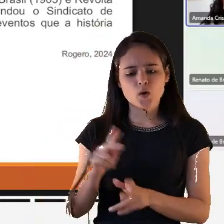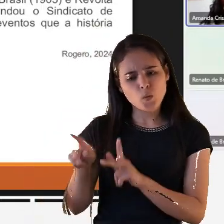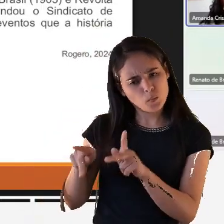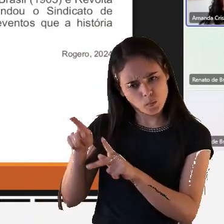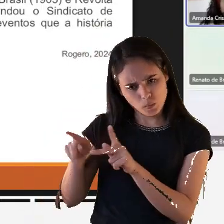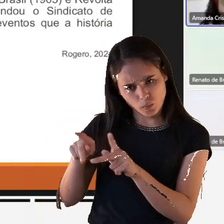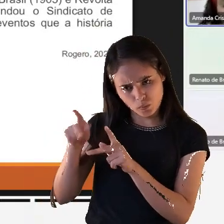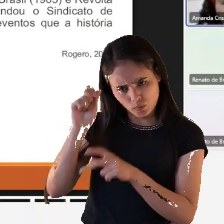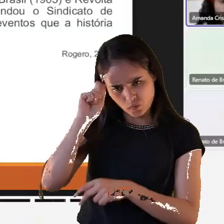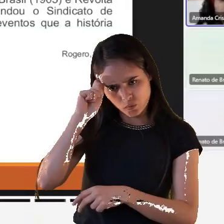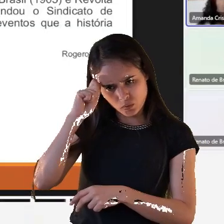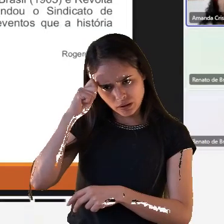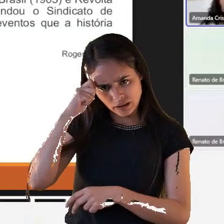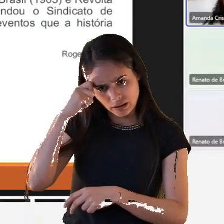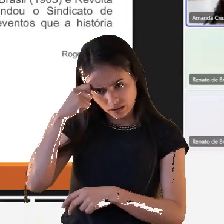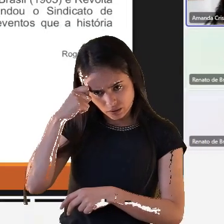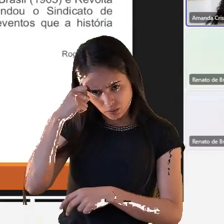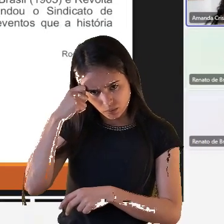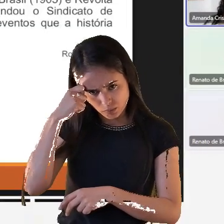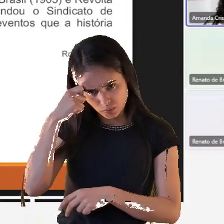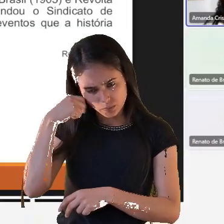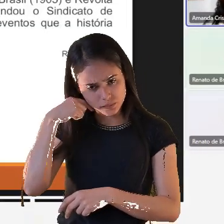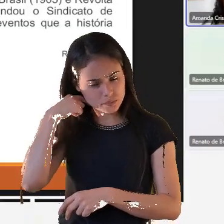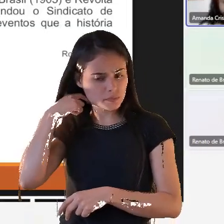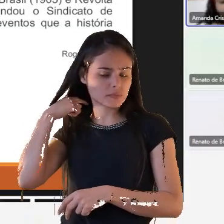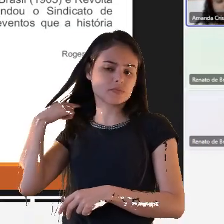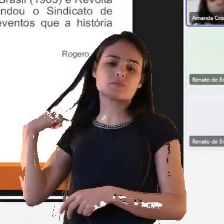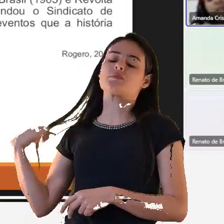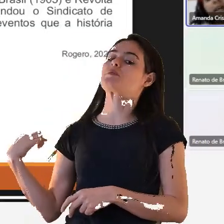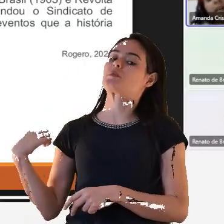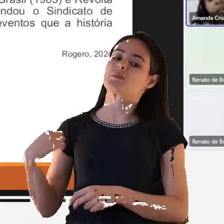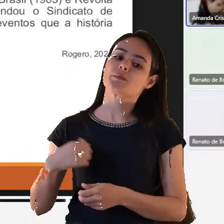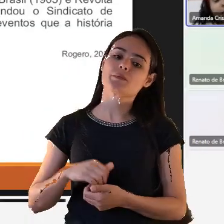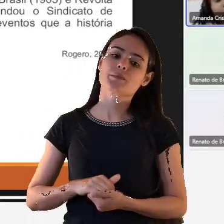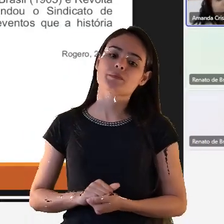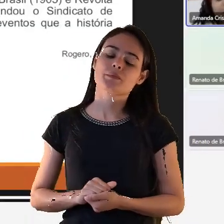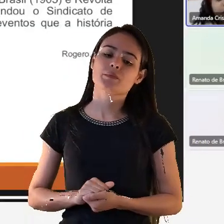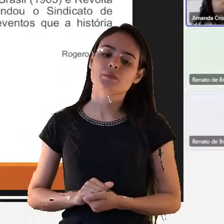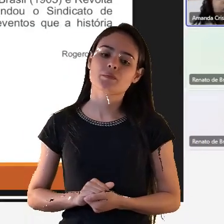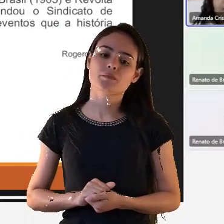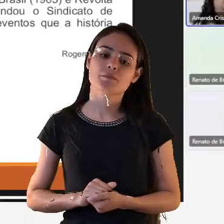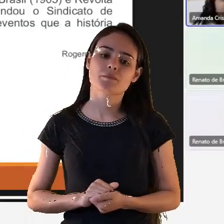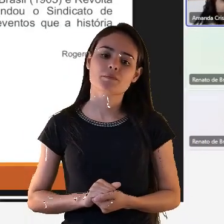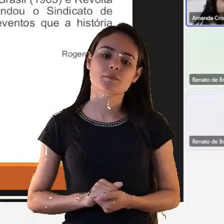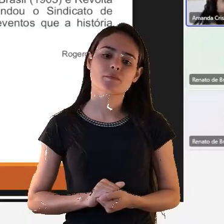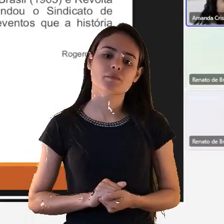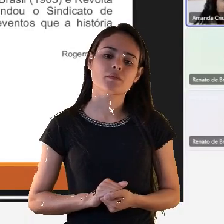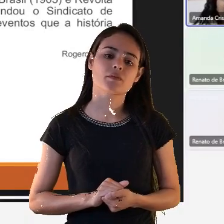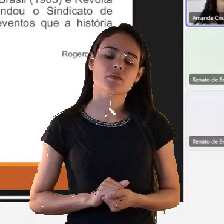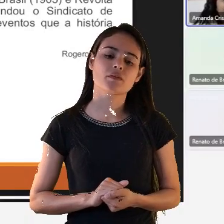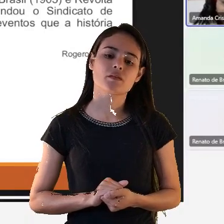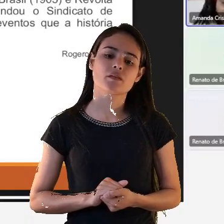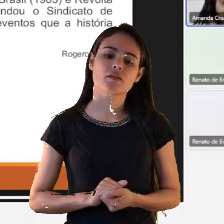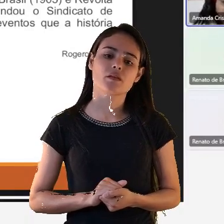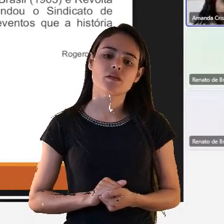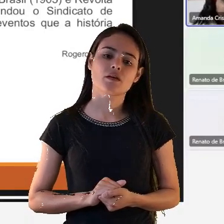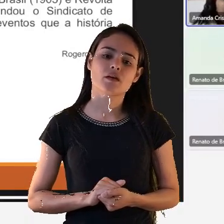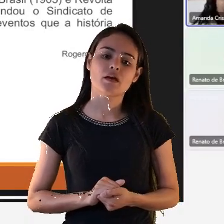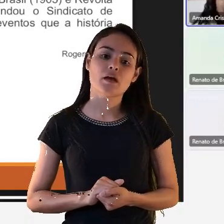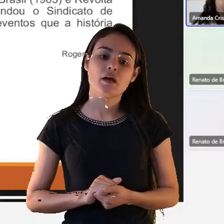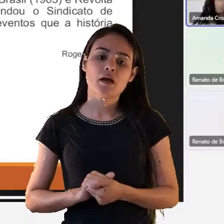não, no século XIX, 60% da população que vivia no Brasil era